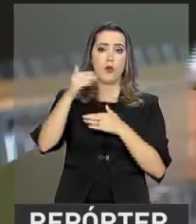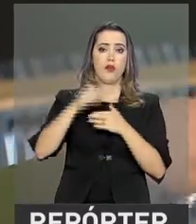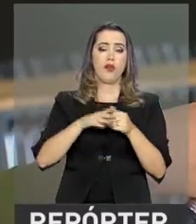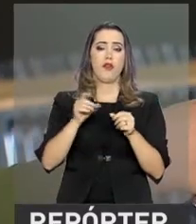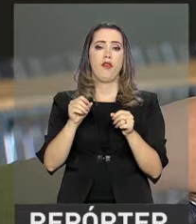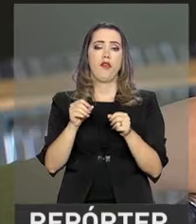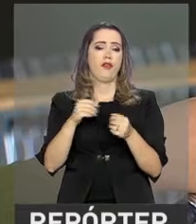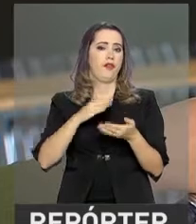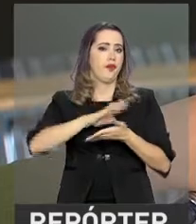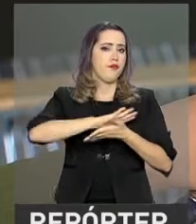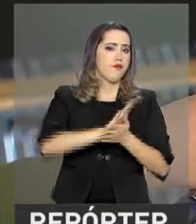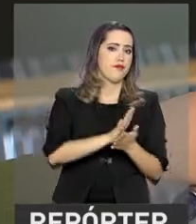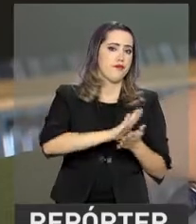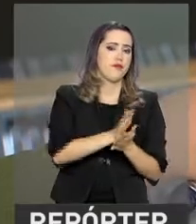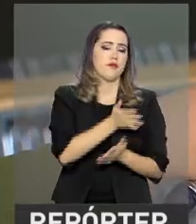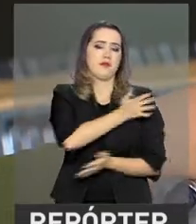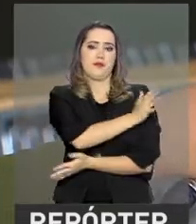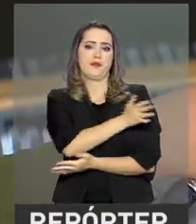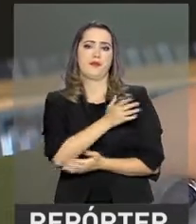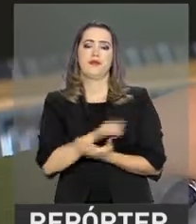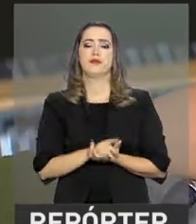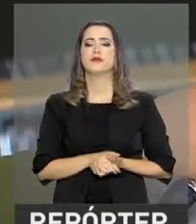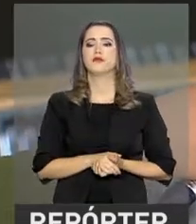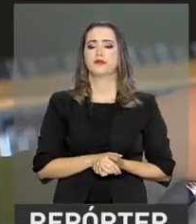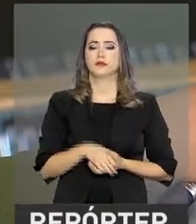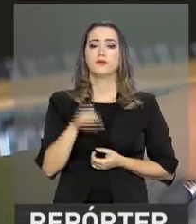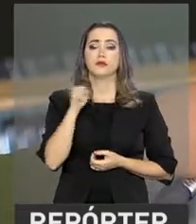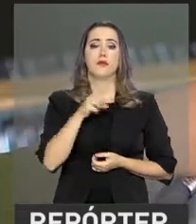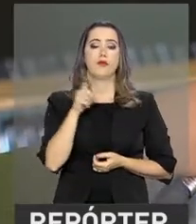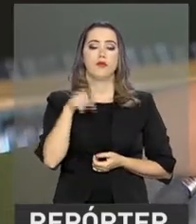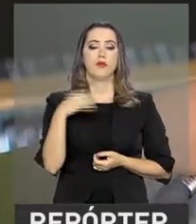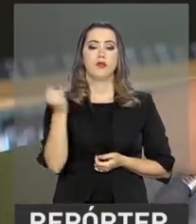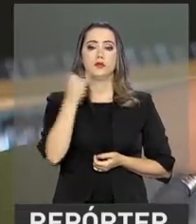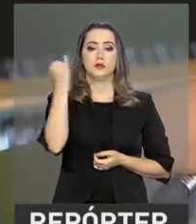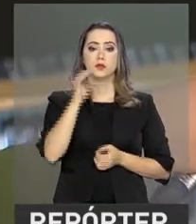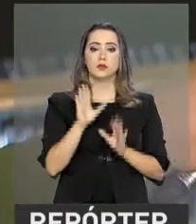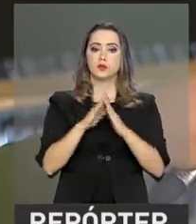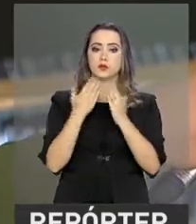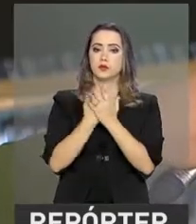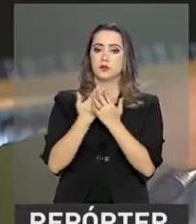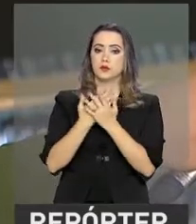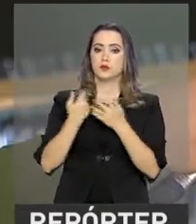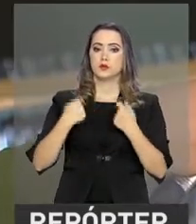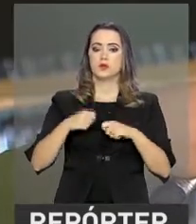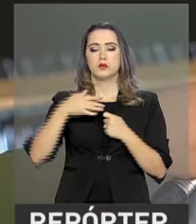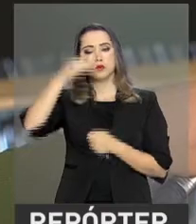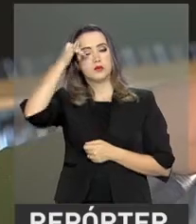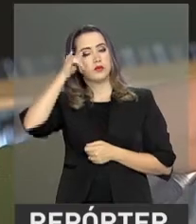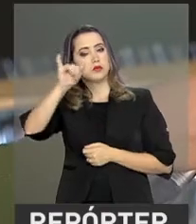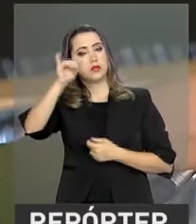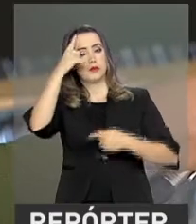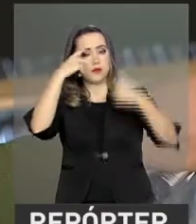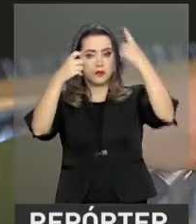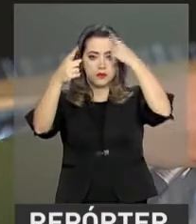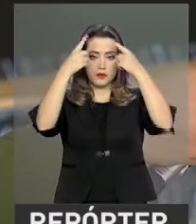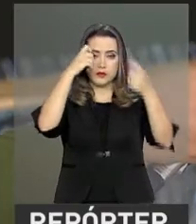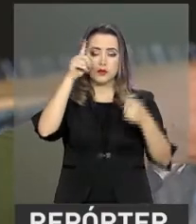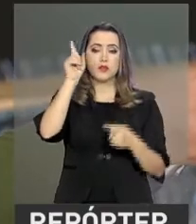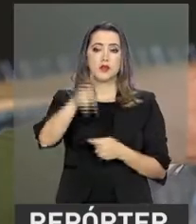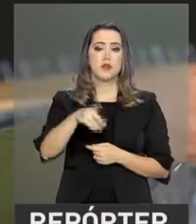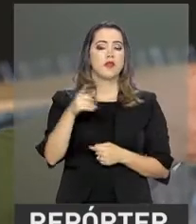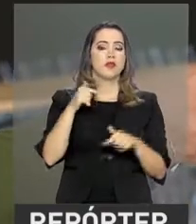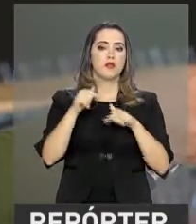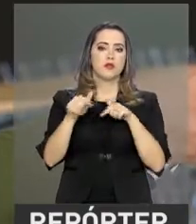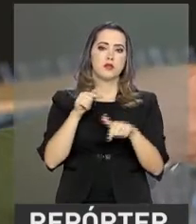intolerância. Exatamente. É muito importante a gente destacar que o papel da escola na prevenção da violência ainda é